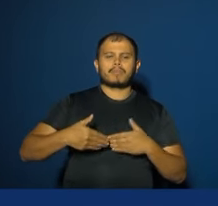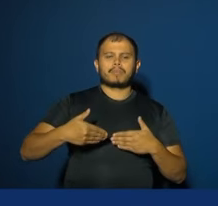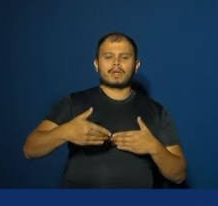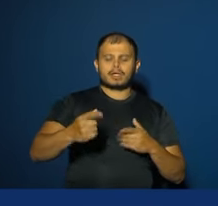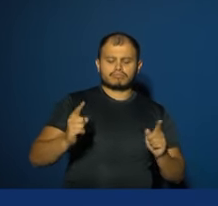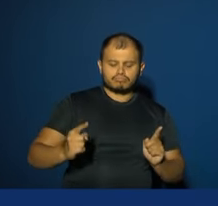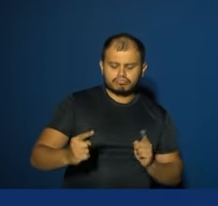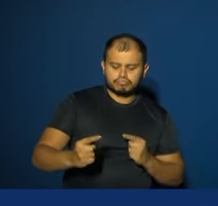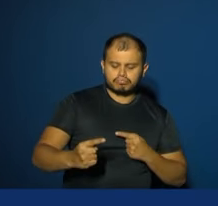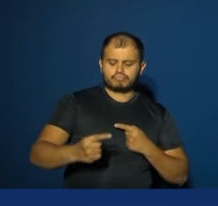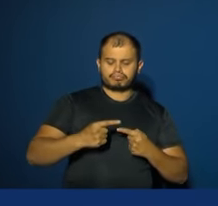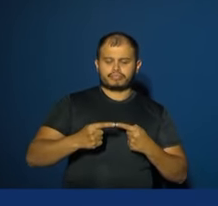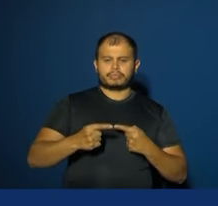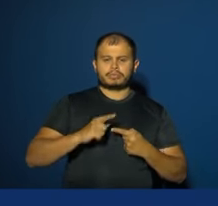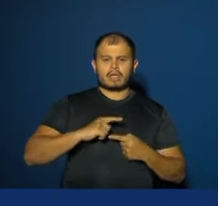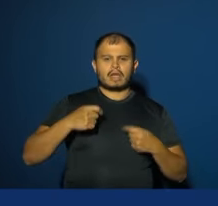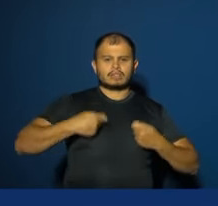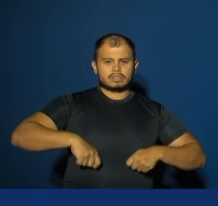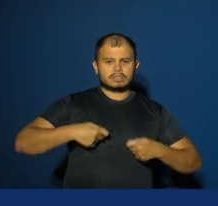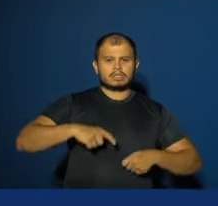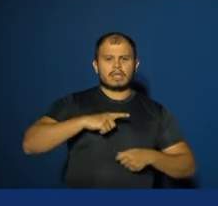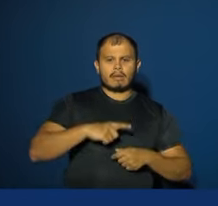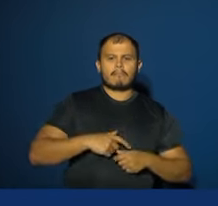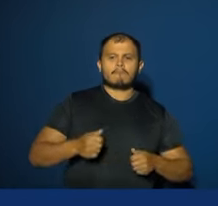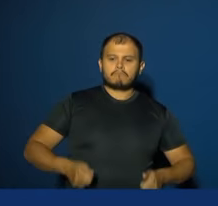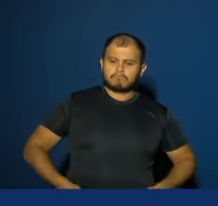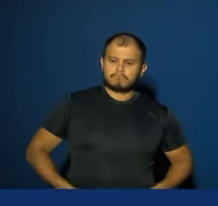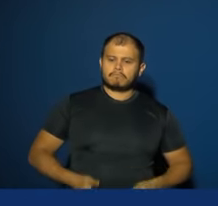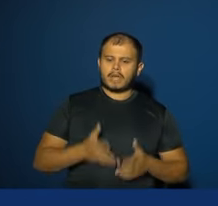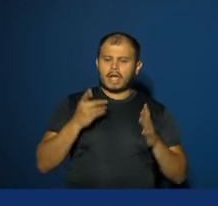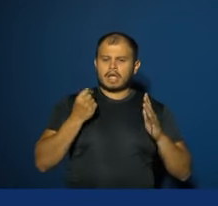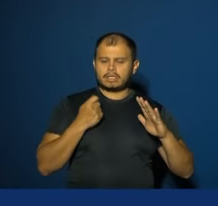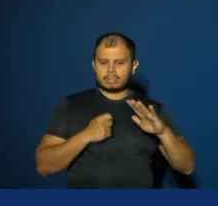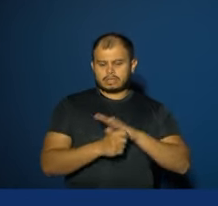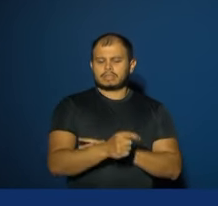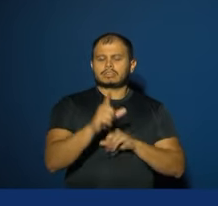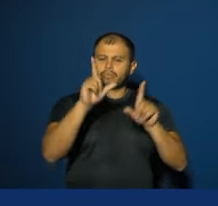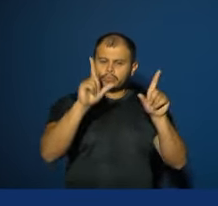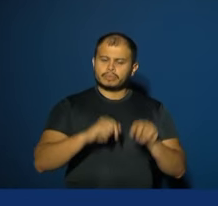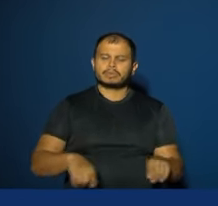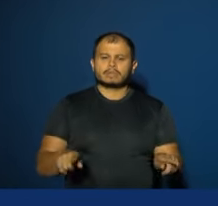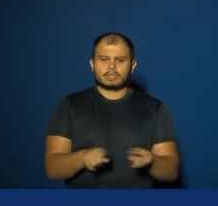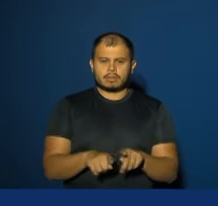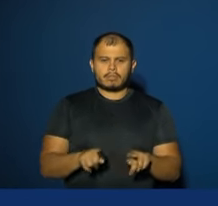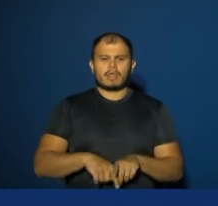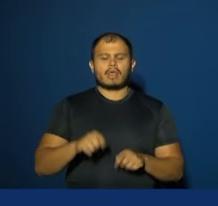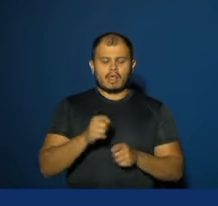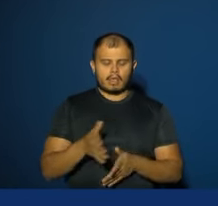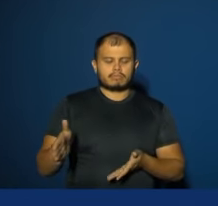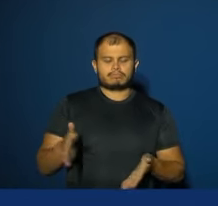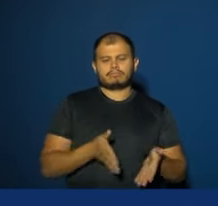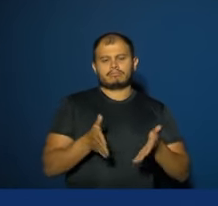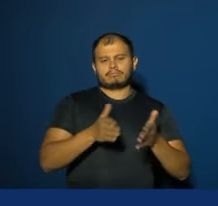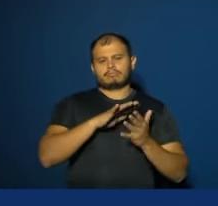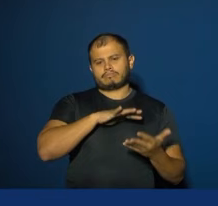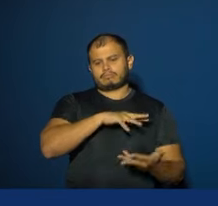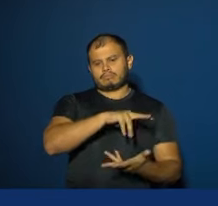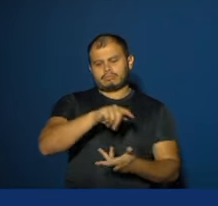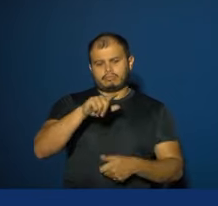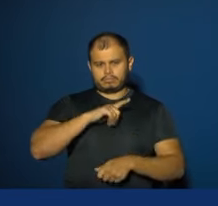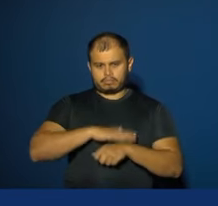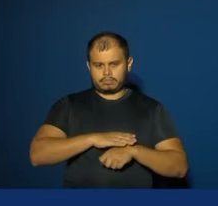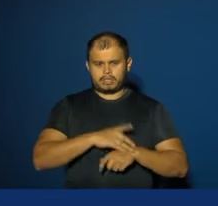necessidade de Praças e de mais investimentos esse é o caminho também que que o mundo tem percorrido e temos